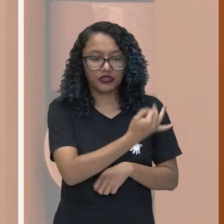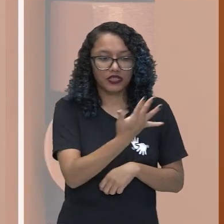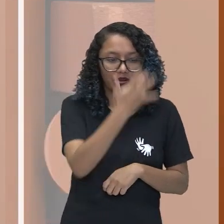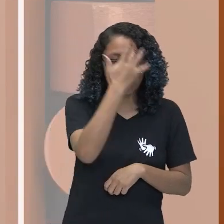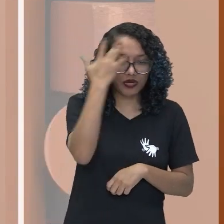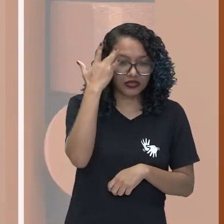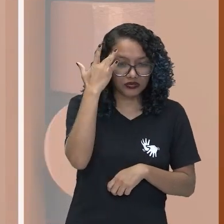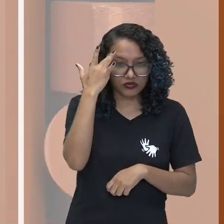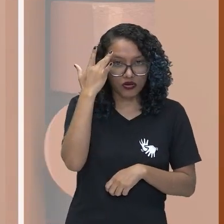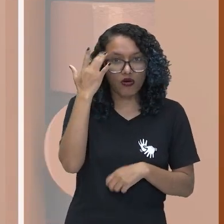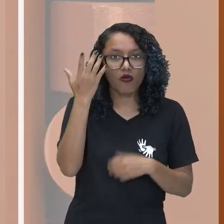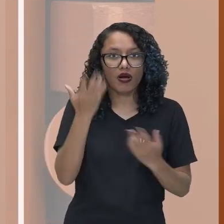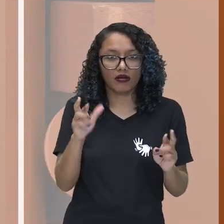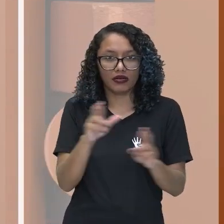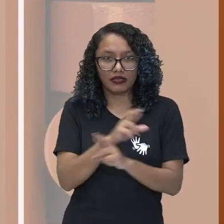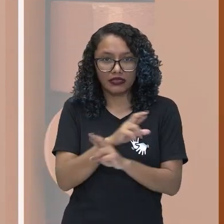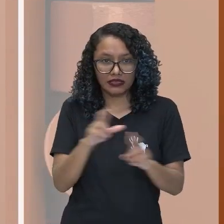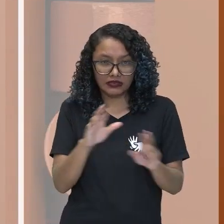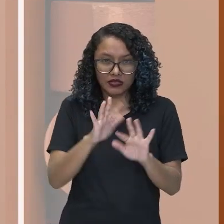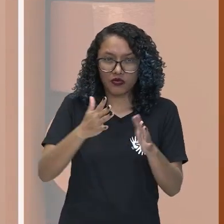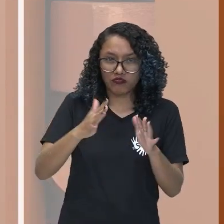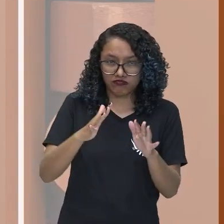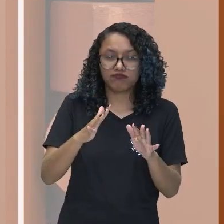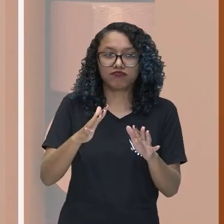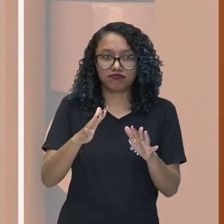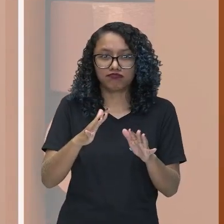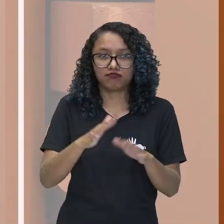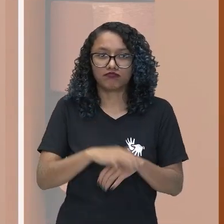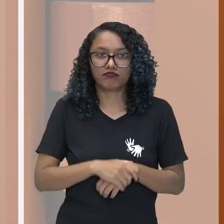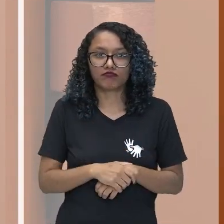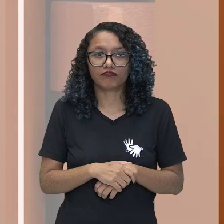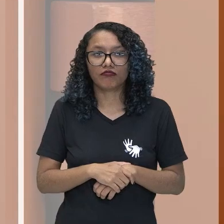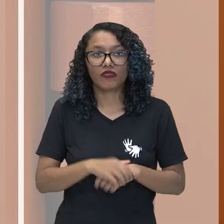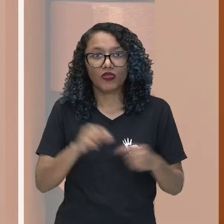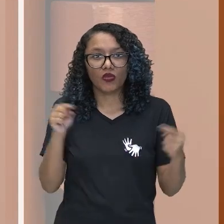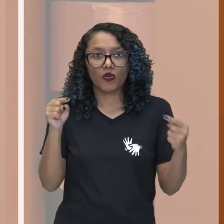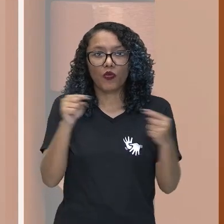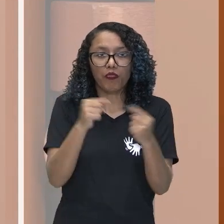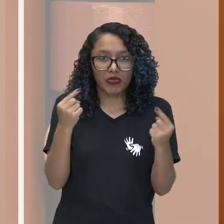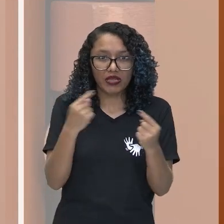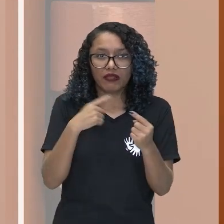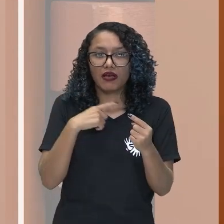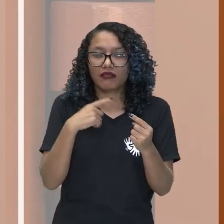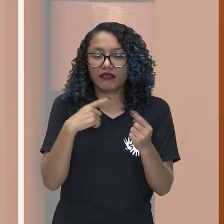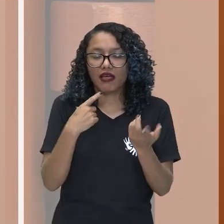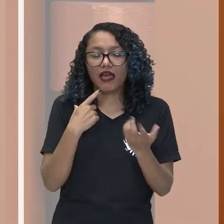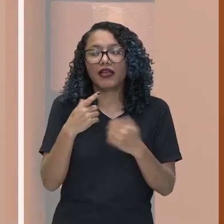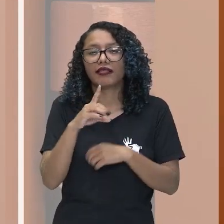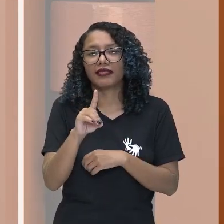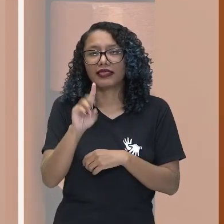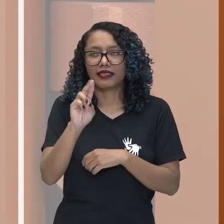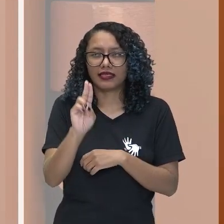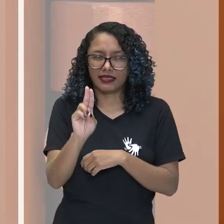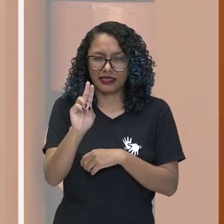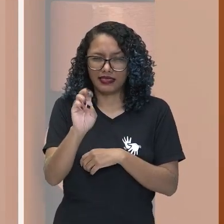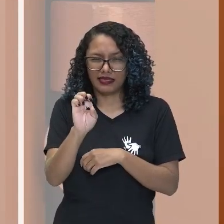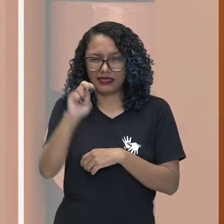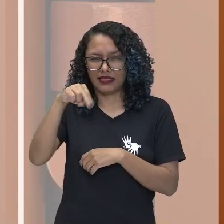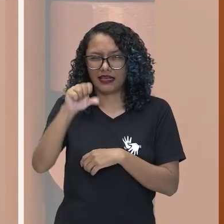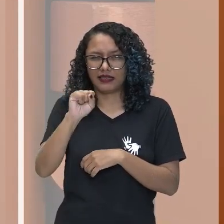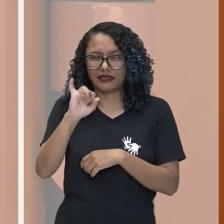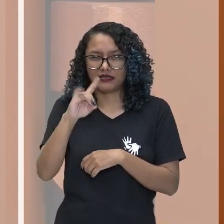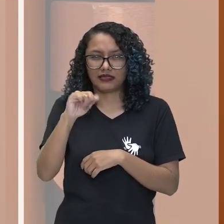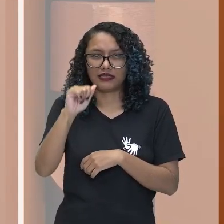tem, aproximadamente, aí é que é dado para a gente a densidade demográfica, tá? Vamos ter áreas